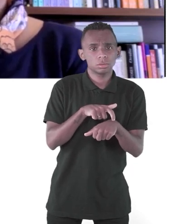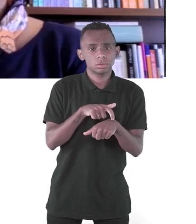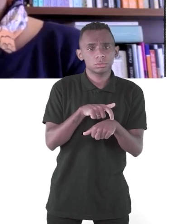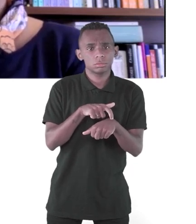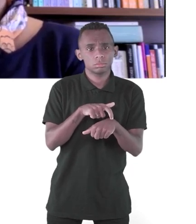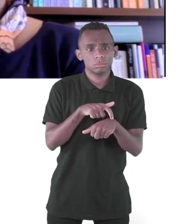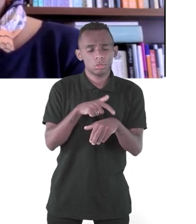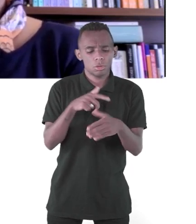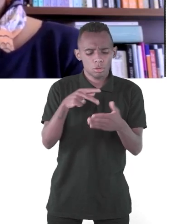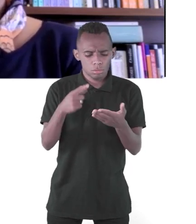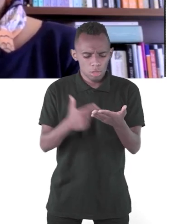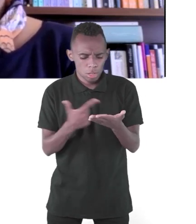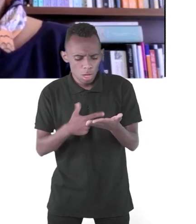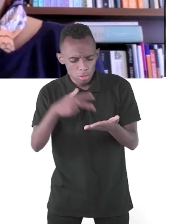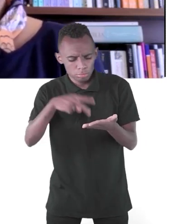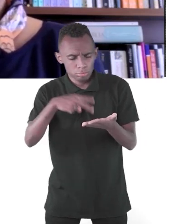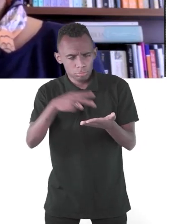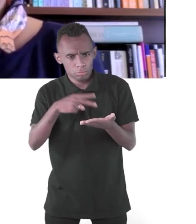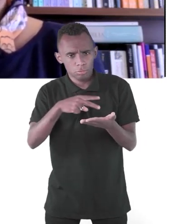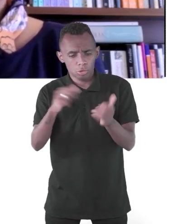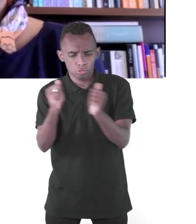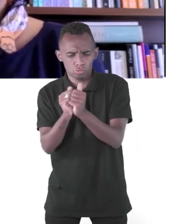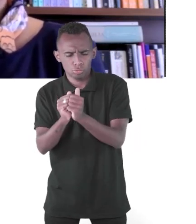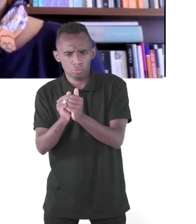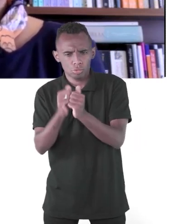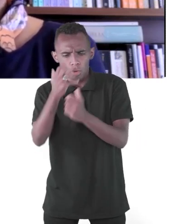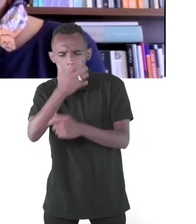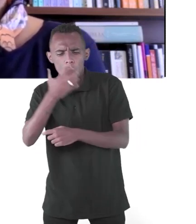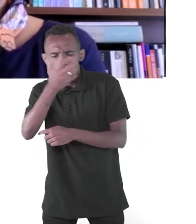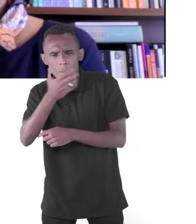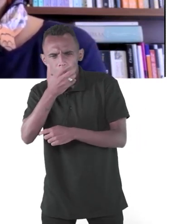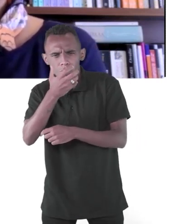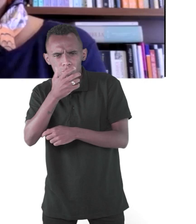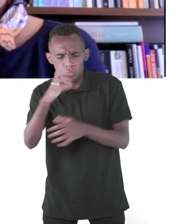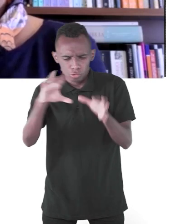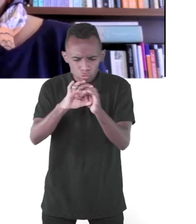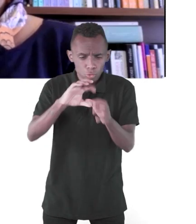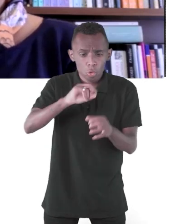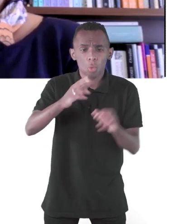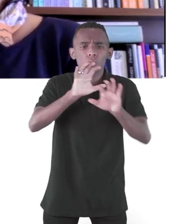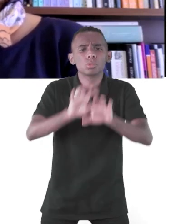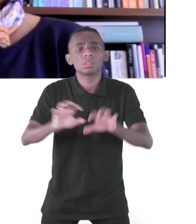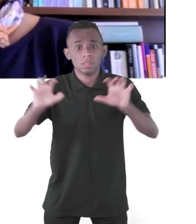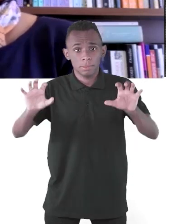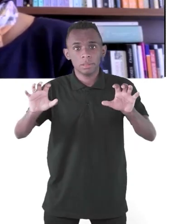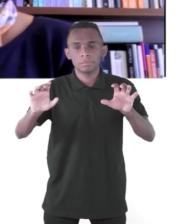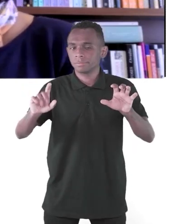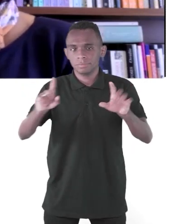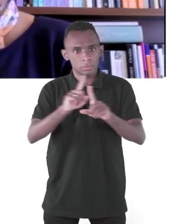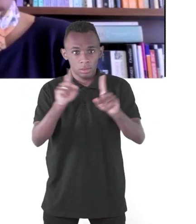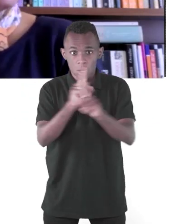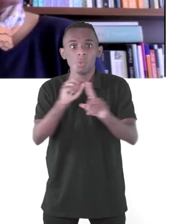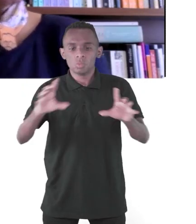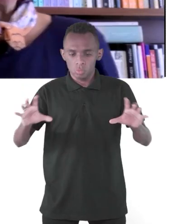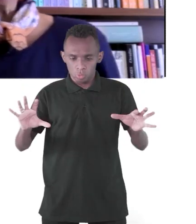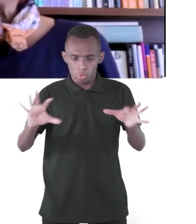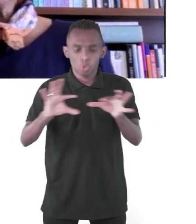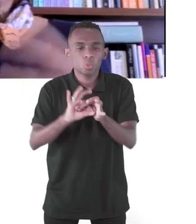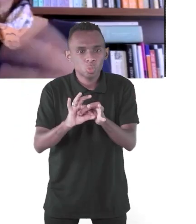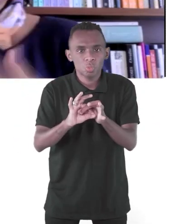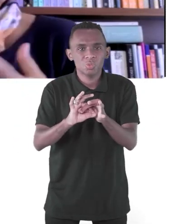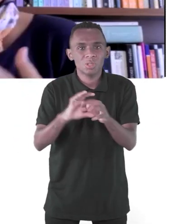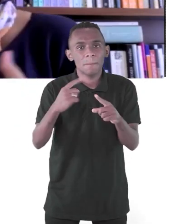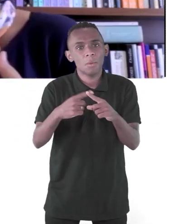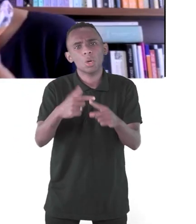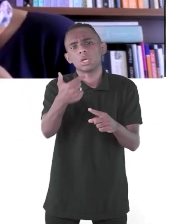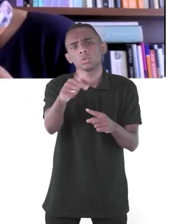de literatura e que você começou a ler e a música, ou foi coisas separadas na sua vida? Não, era tudo junto por isso. Como eu te disse,